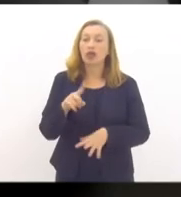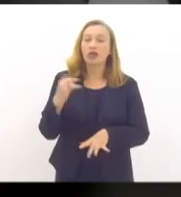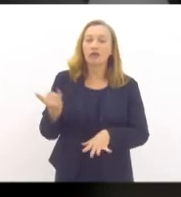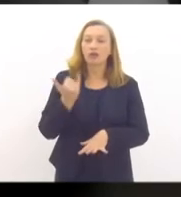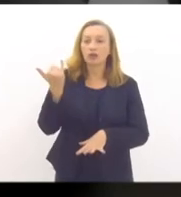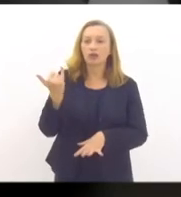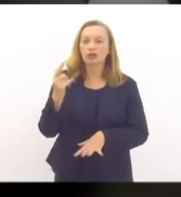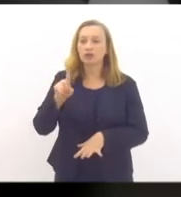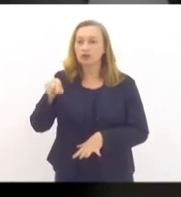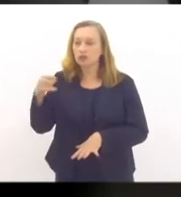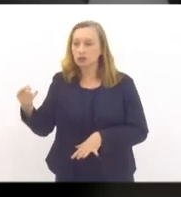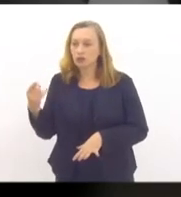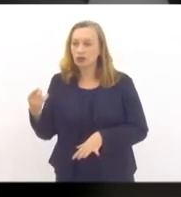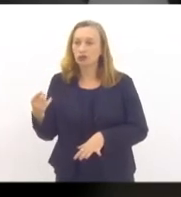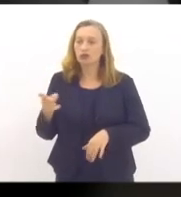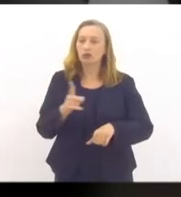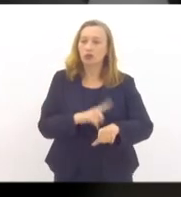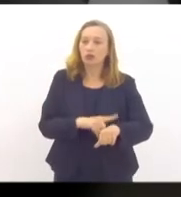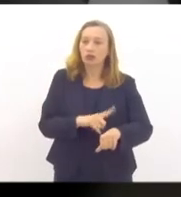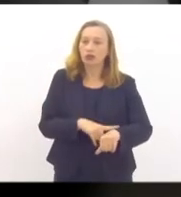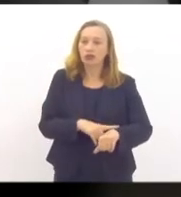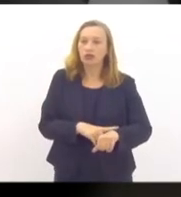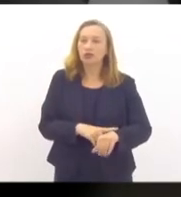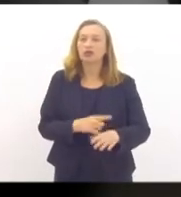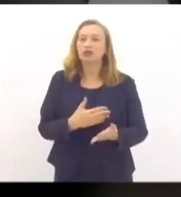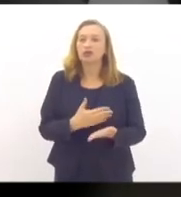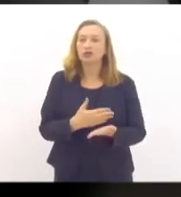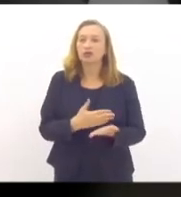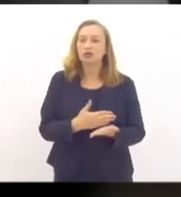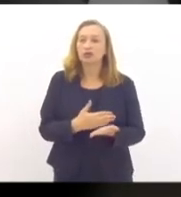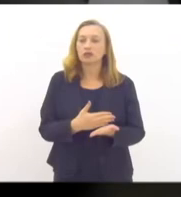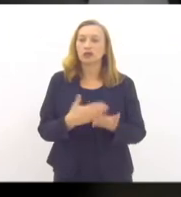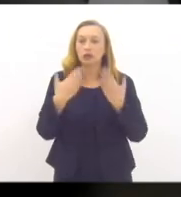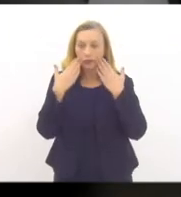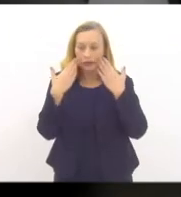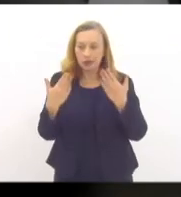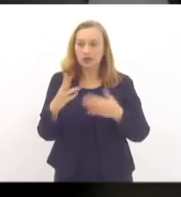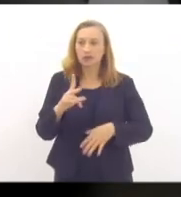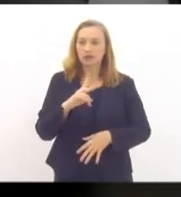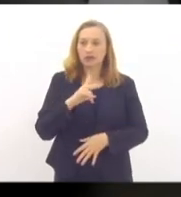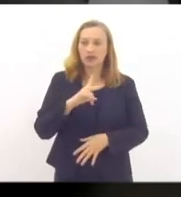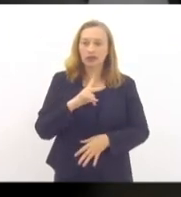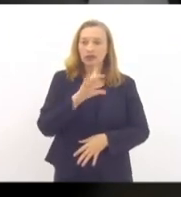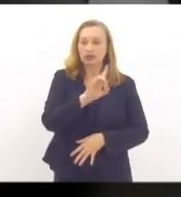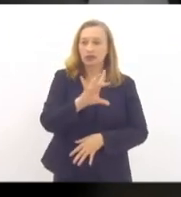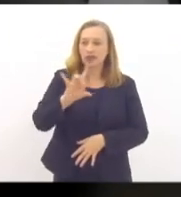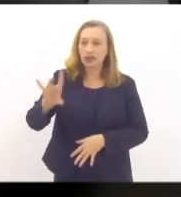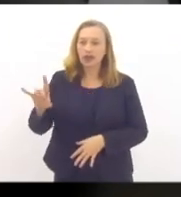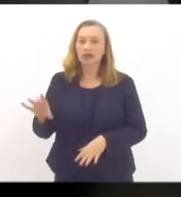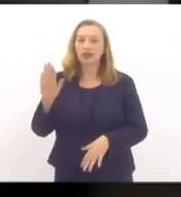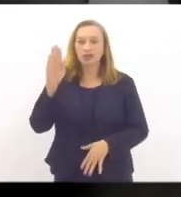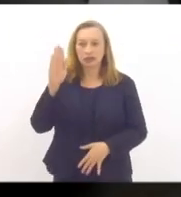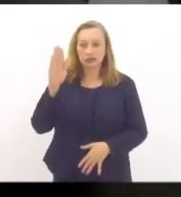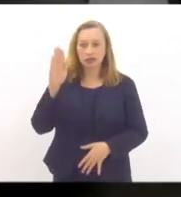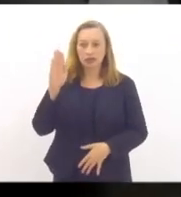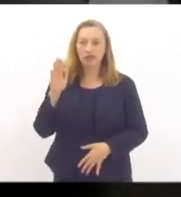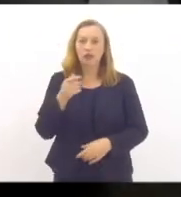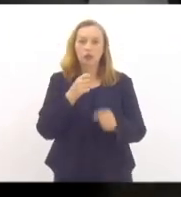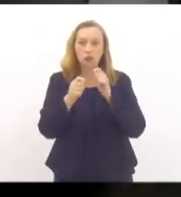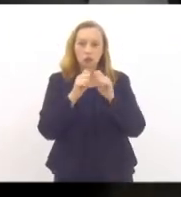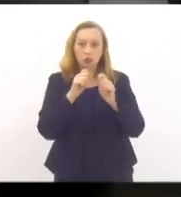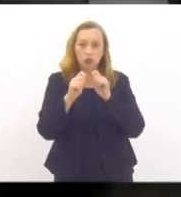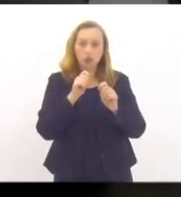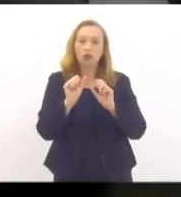importante que, num próximo processo, né, a gente tivesse uma etapa de apresentação pessoal dos candidatos, talvez uma entrevista